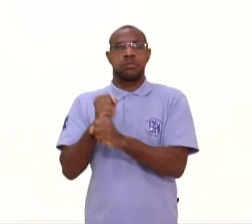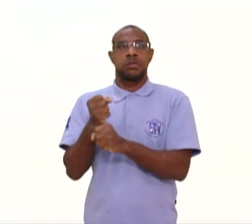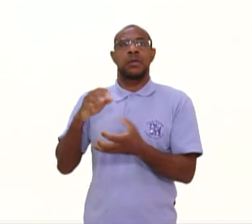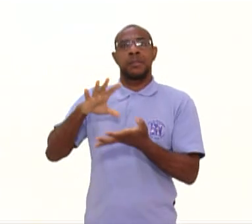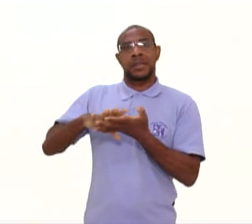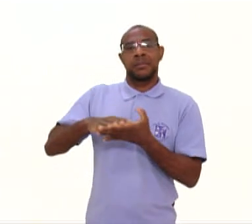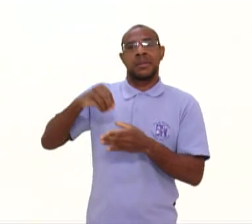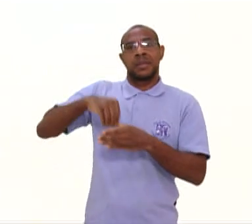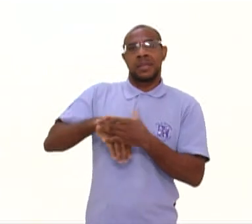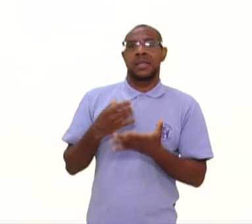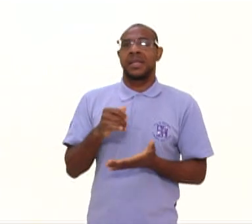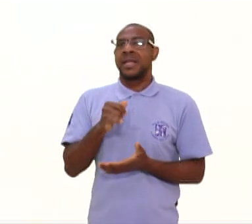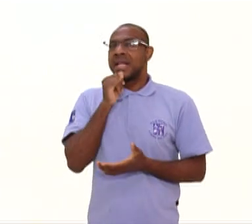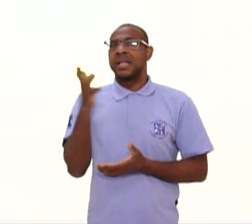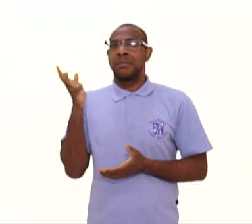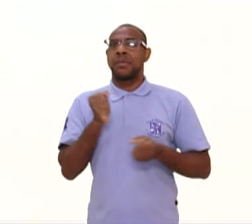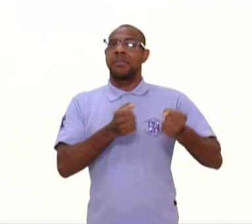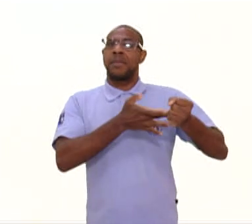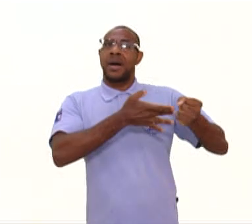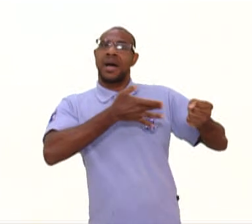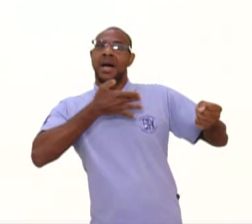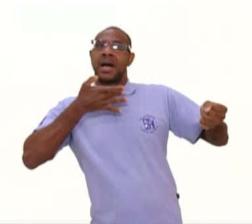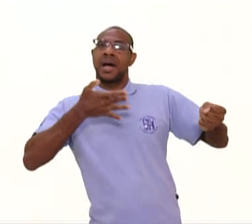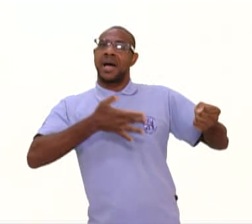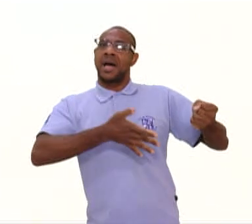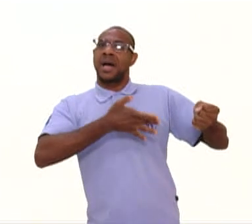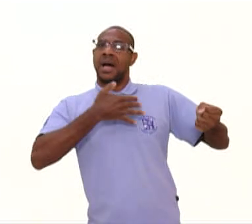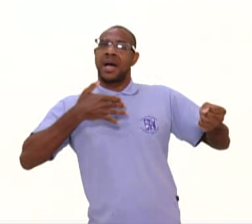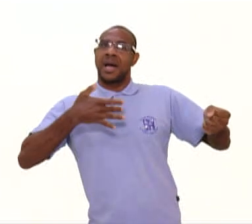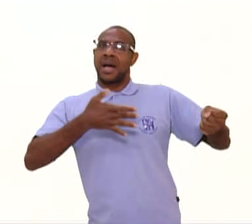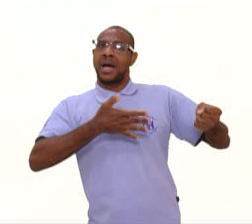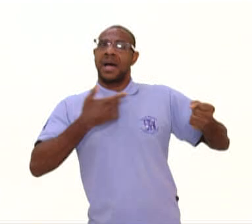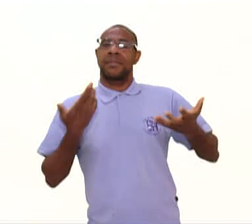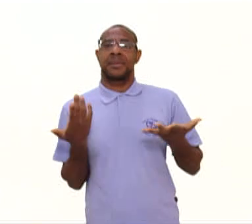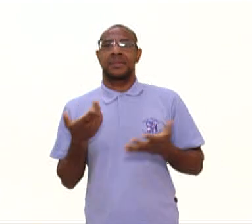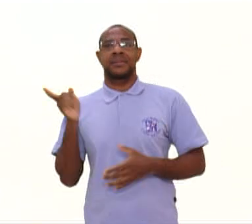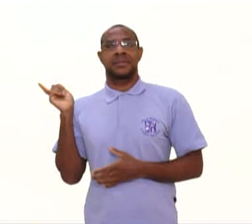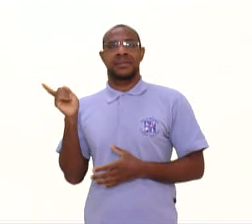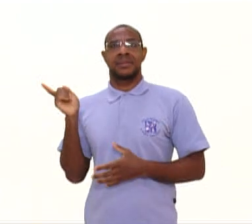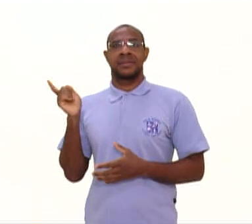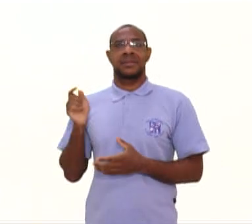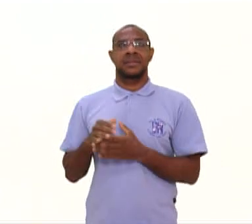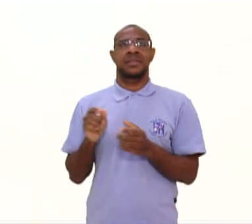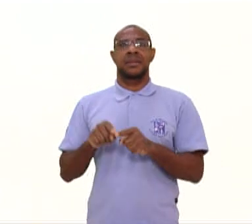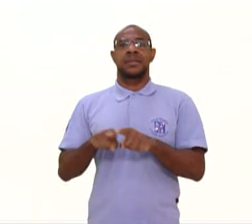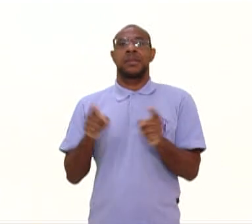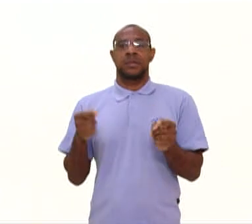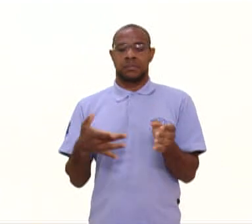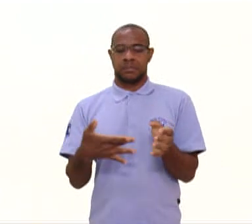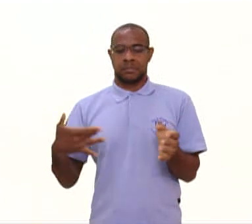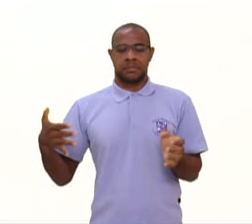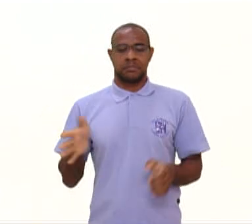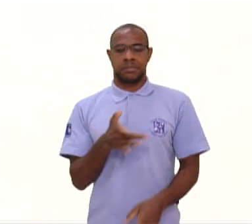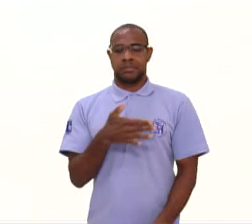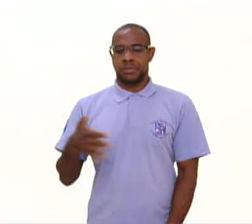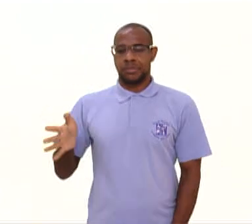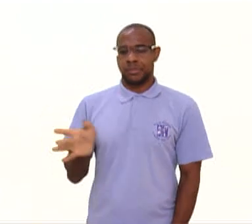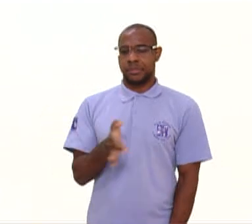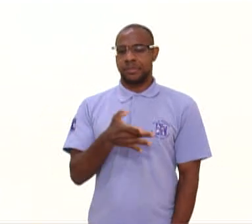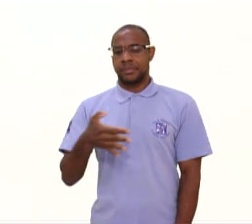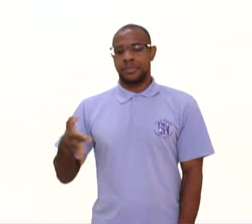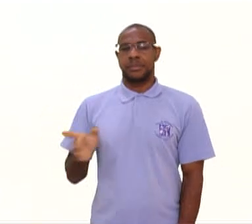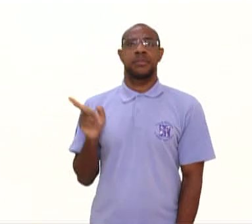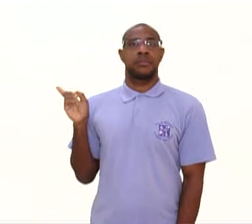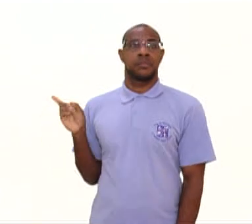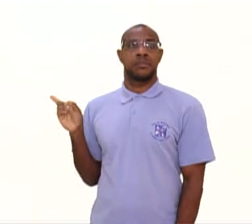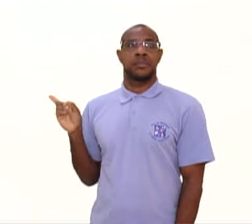então a ideia da harpa, que temos ali, surge então o conceito da lira. Então, esses instrumentos musicais que eram trabalhados, então assim,